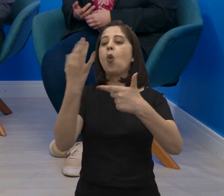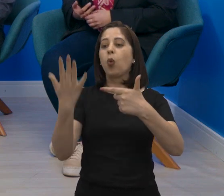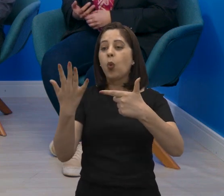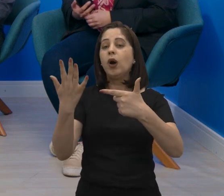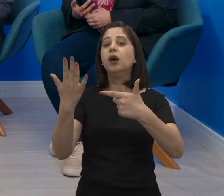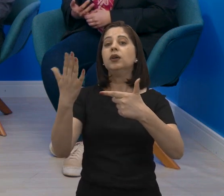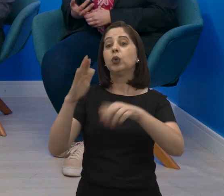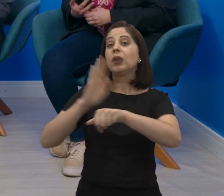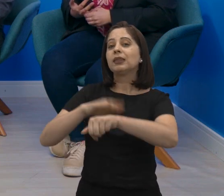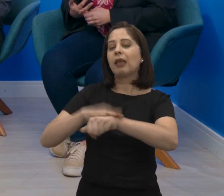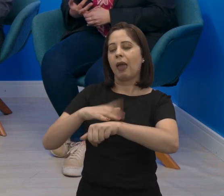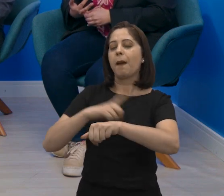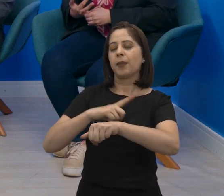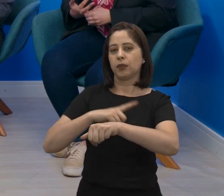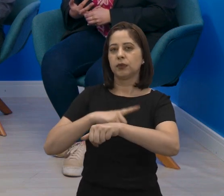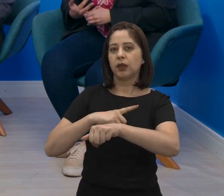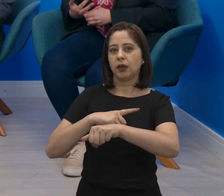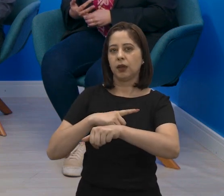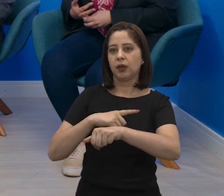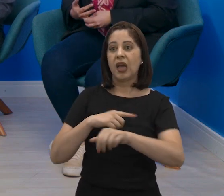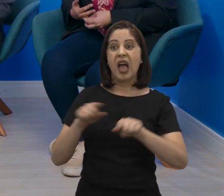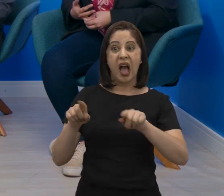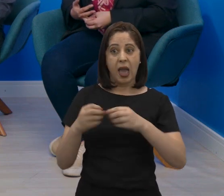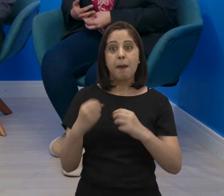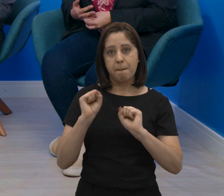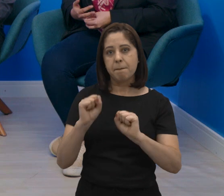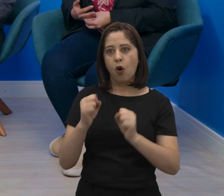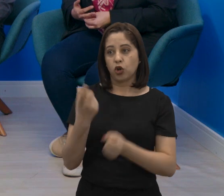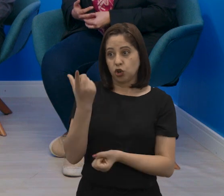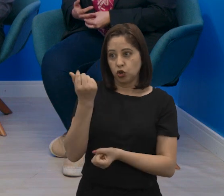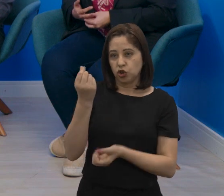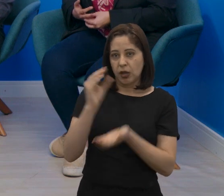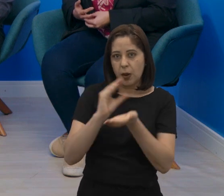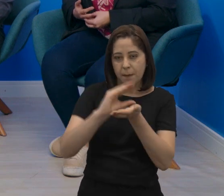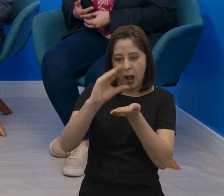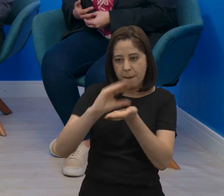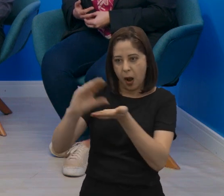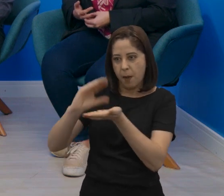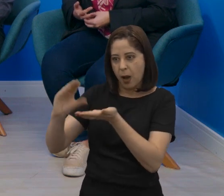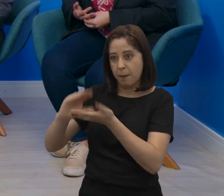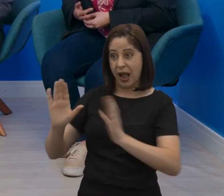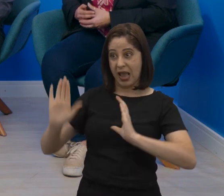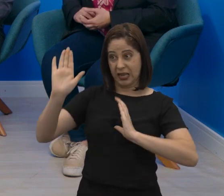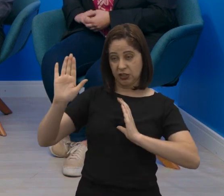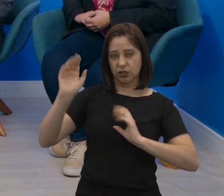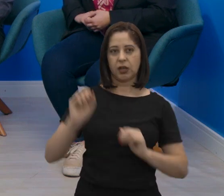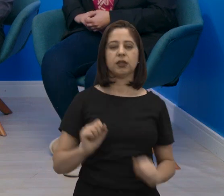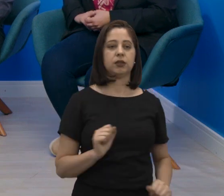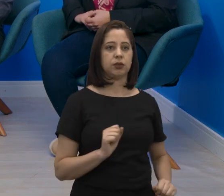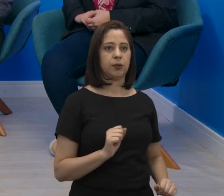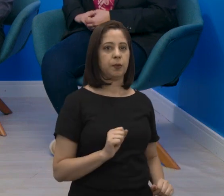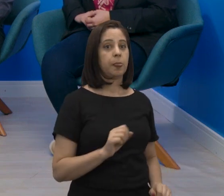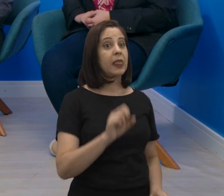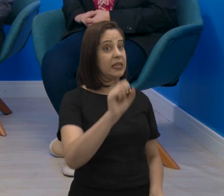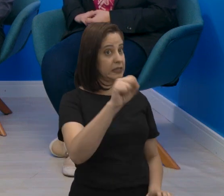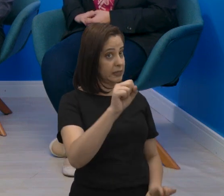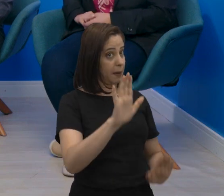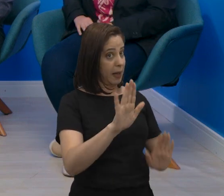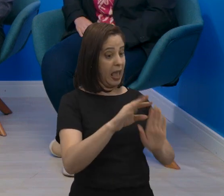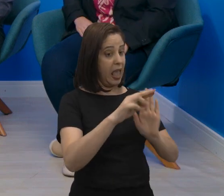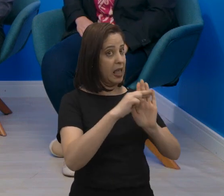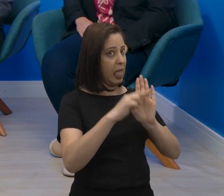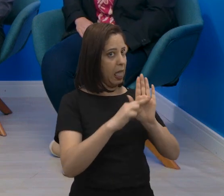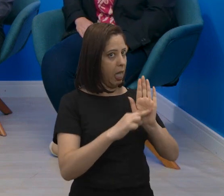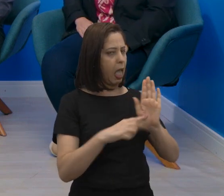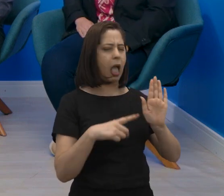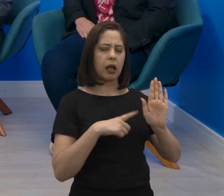divisão entre os candidatos dele da forma que quiser. Mas tem uma regra específica que é